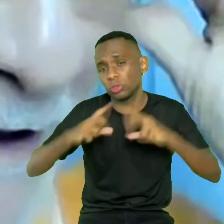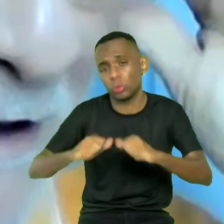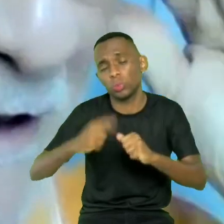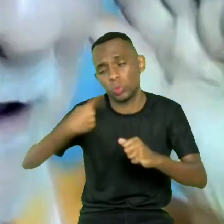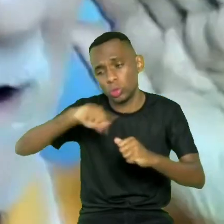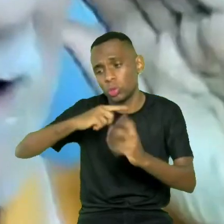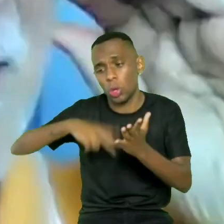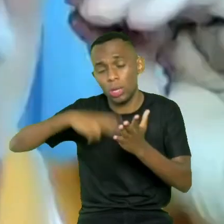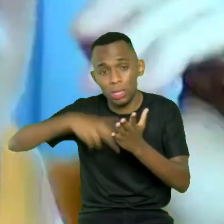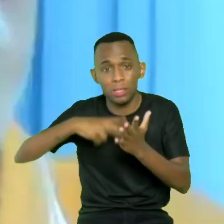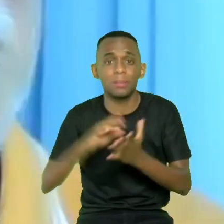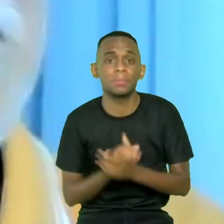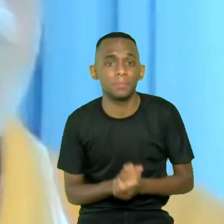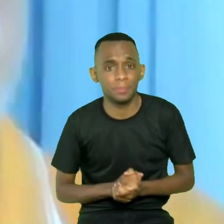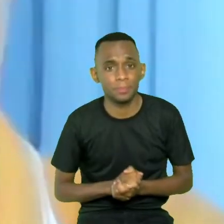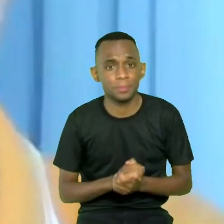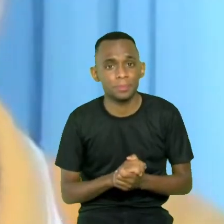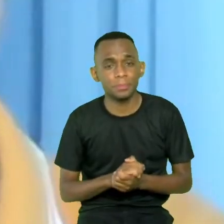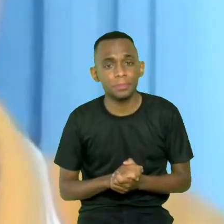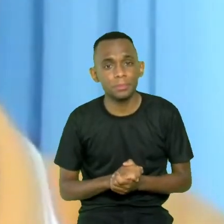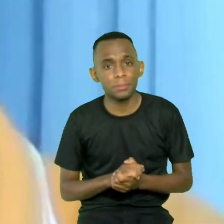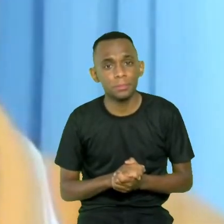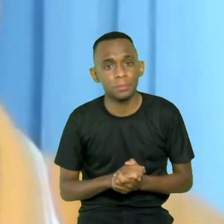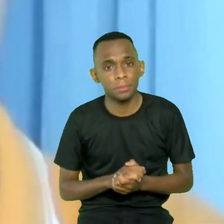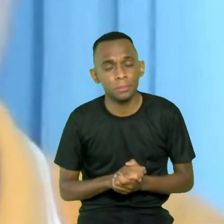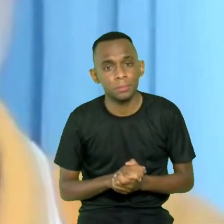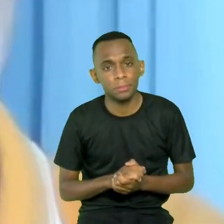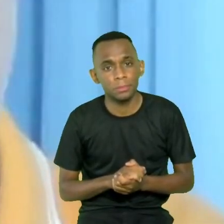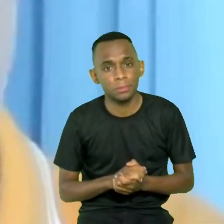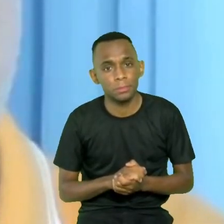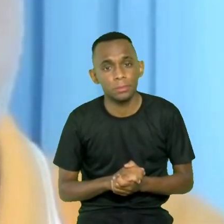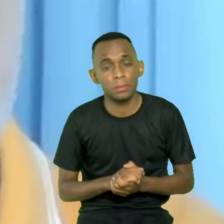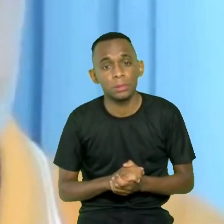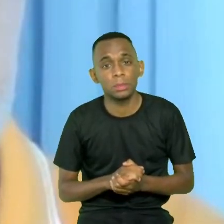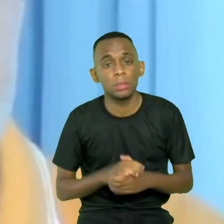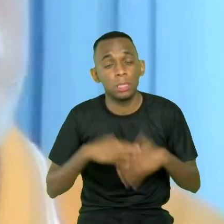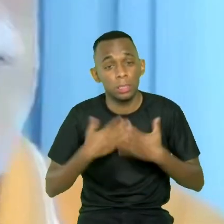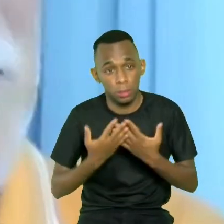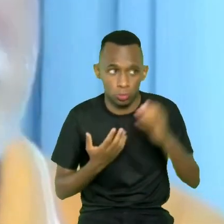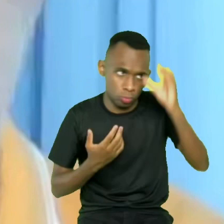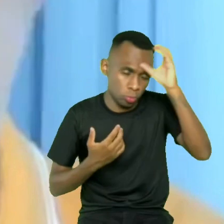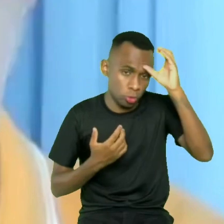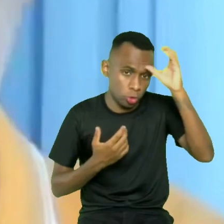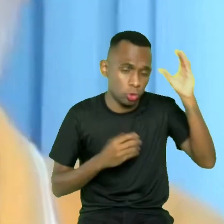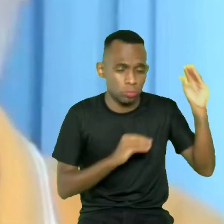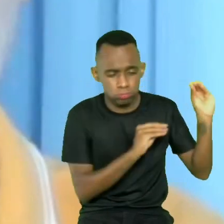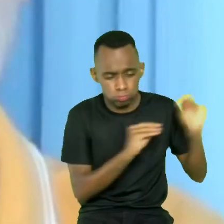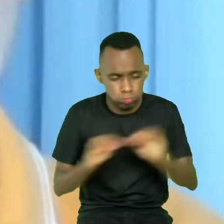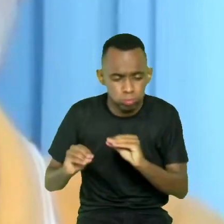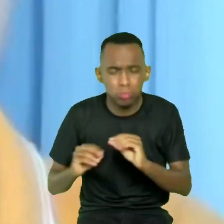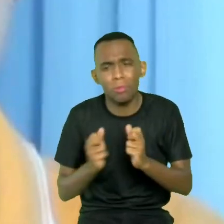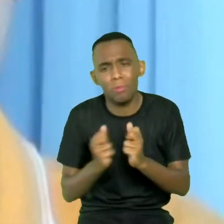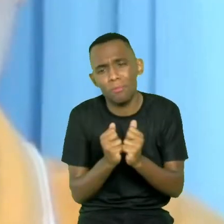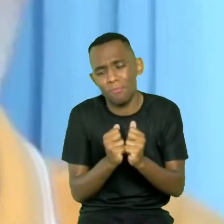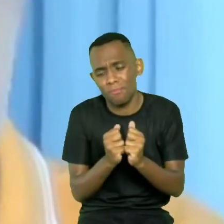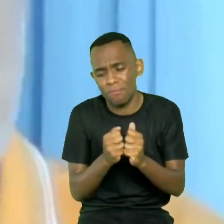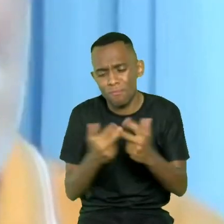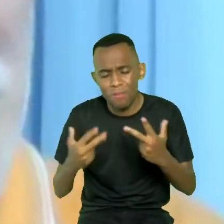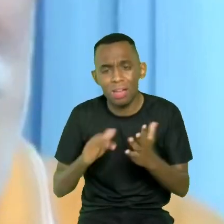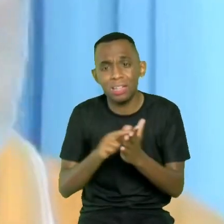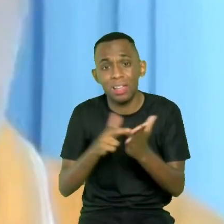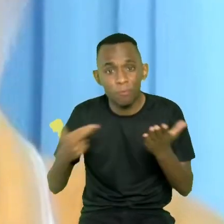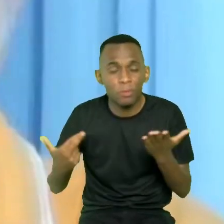Inclusive, na herança do meu tio lá veio muitas revistas as seleções,